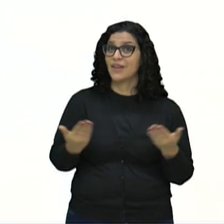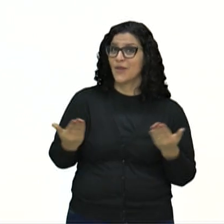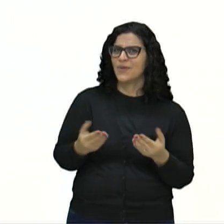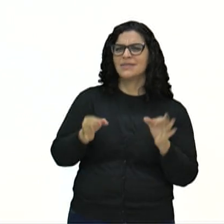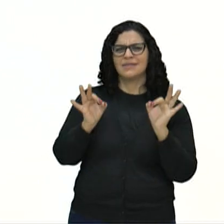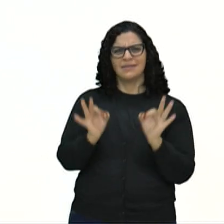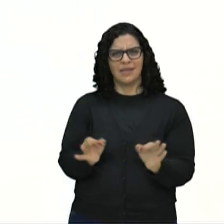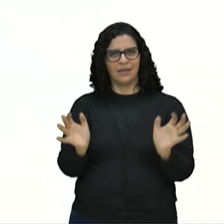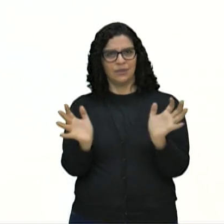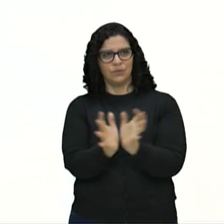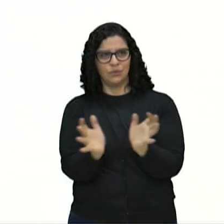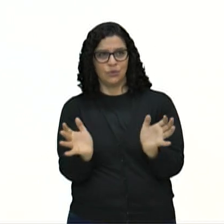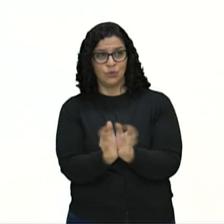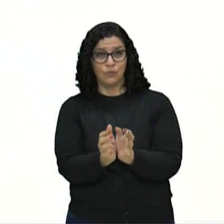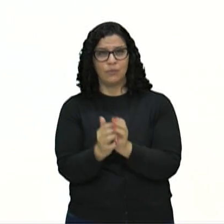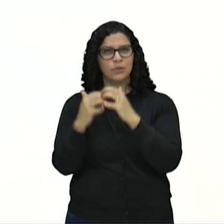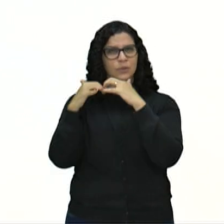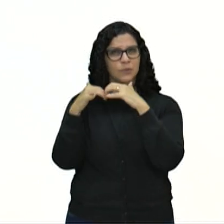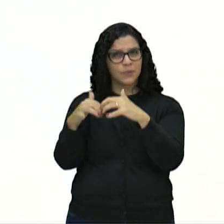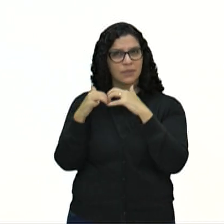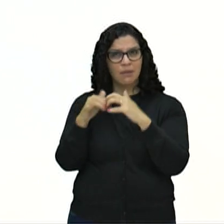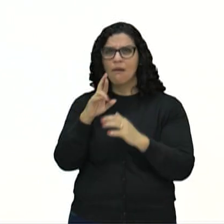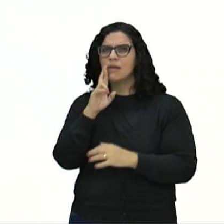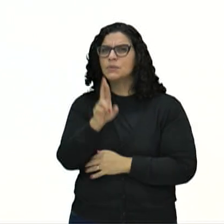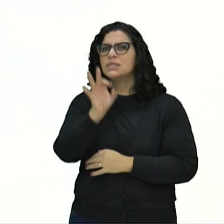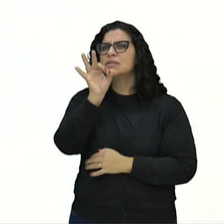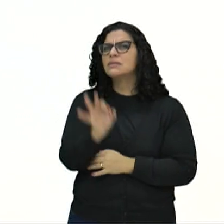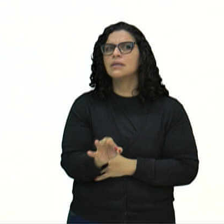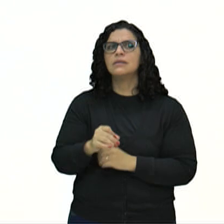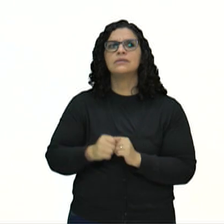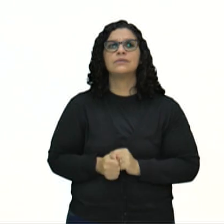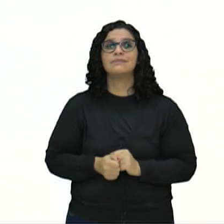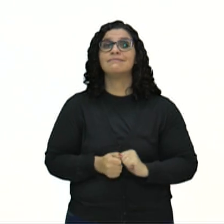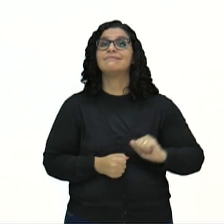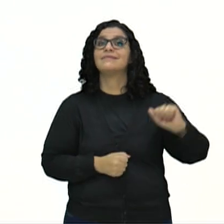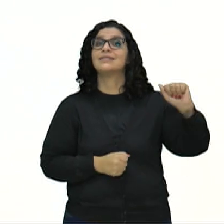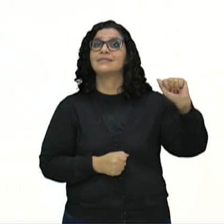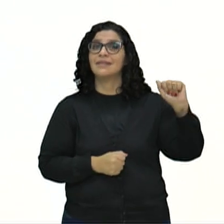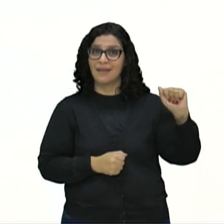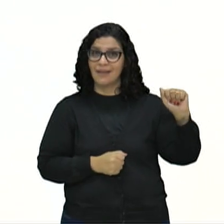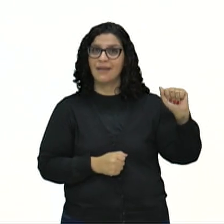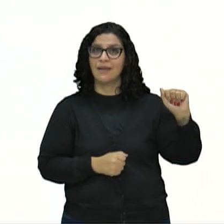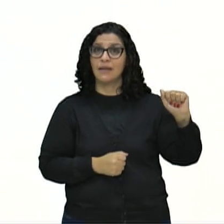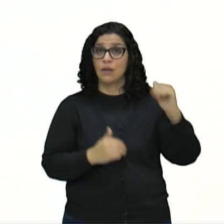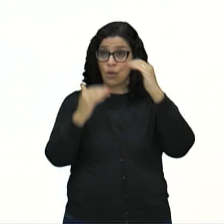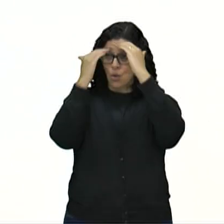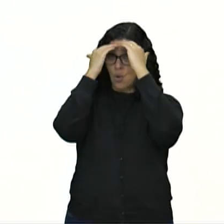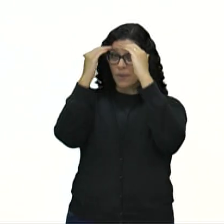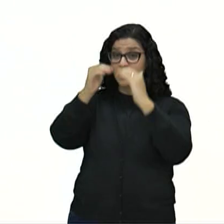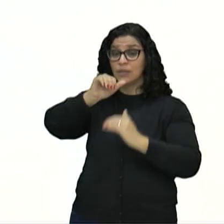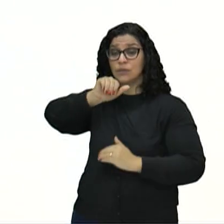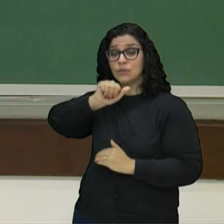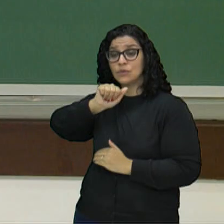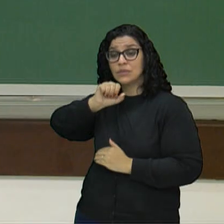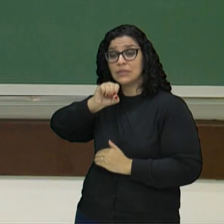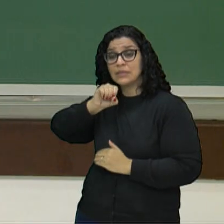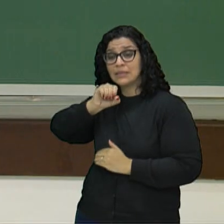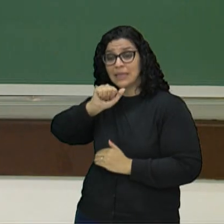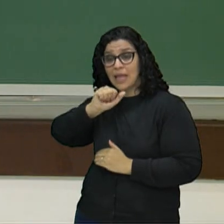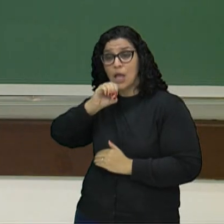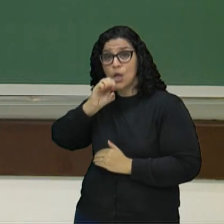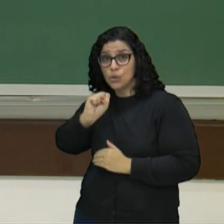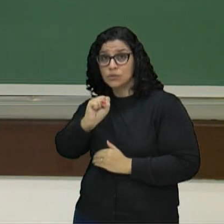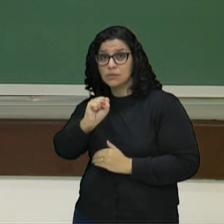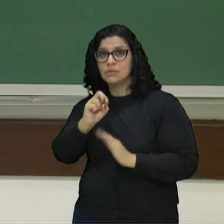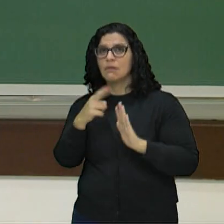turma. Vamos pensar, a resposta seria obedeço aos regulamentos,